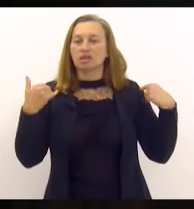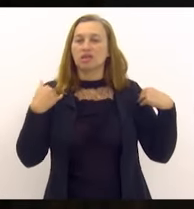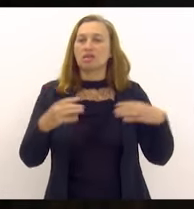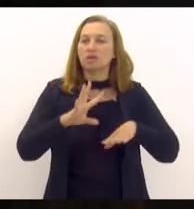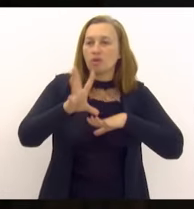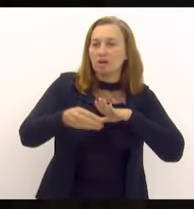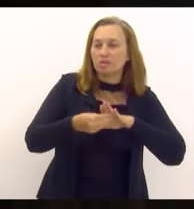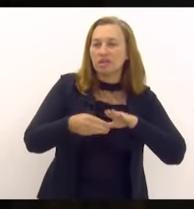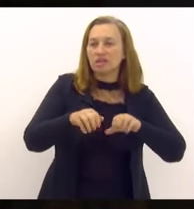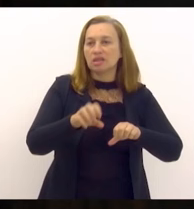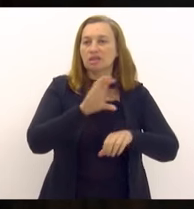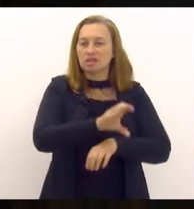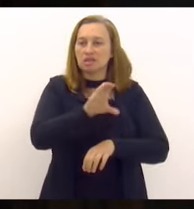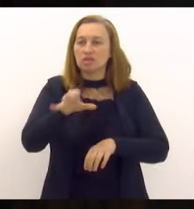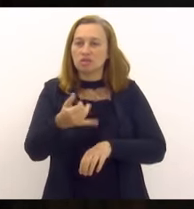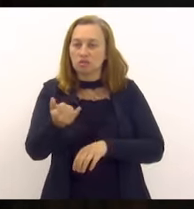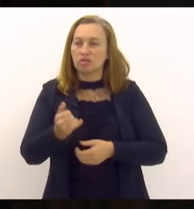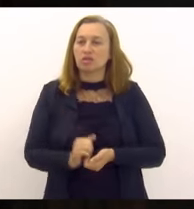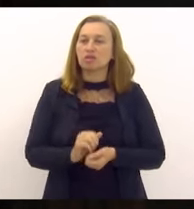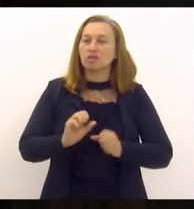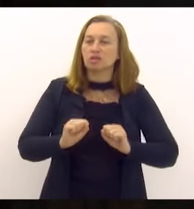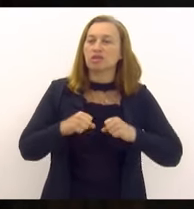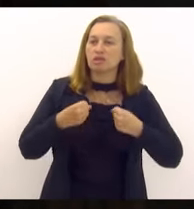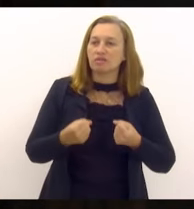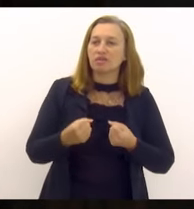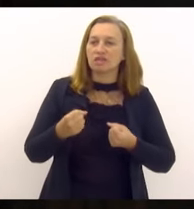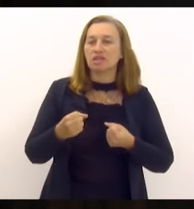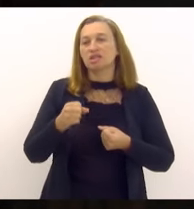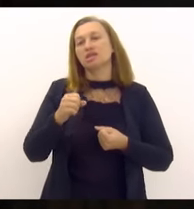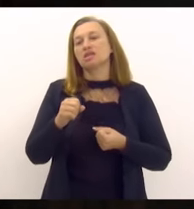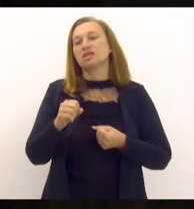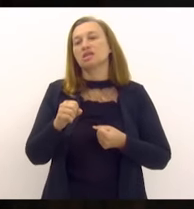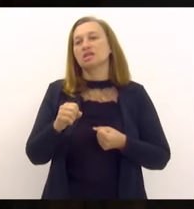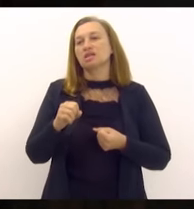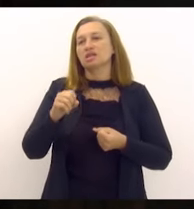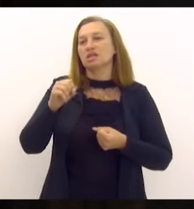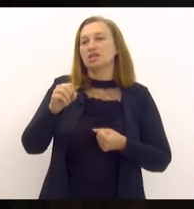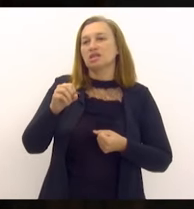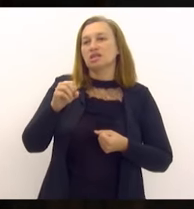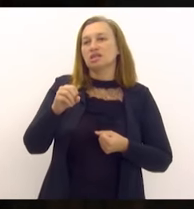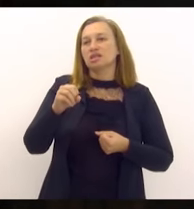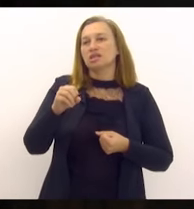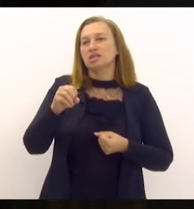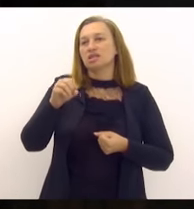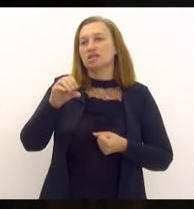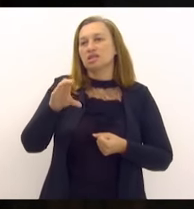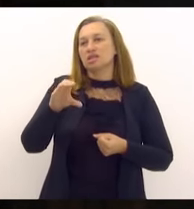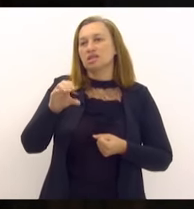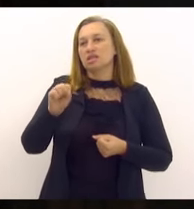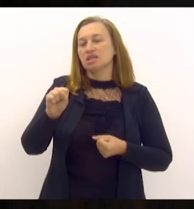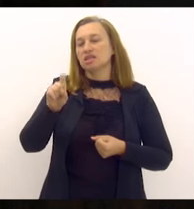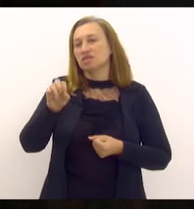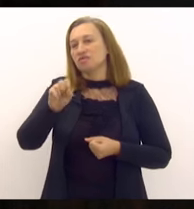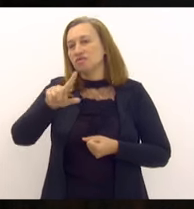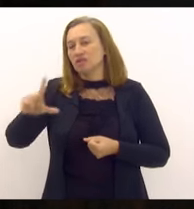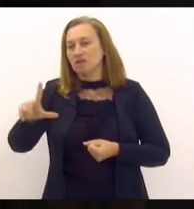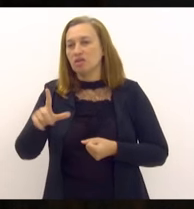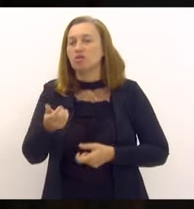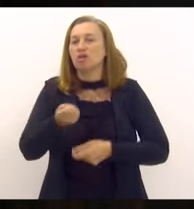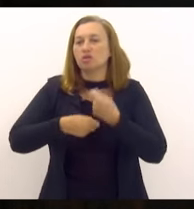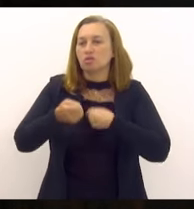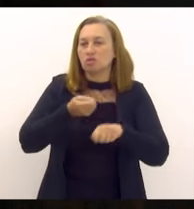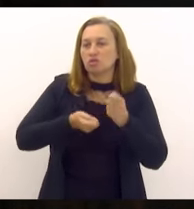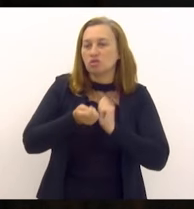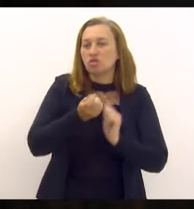CCJ, de defesa civil favorável com a CCJ, com a emenda, de economia, indústria e